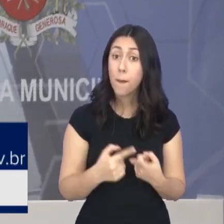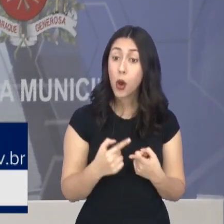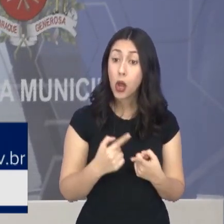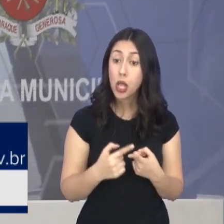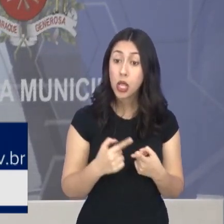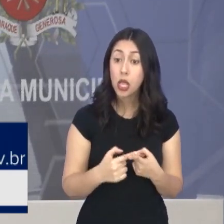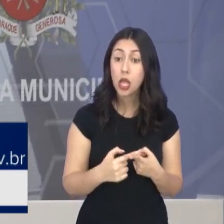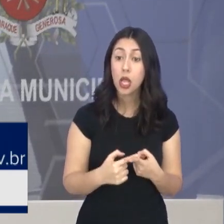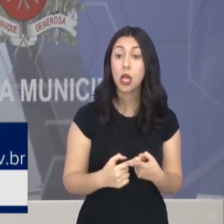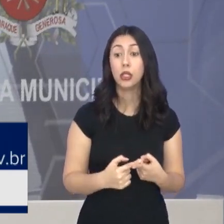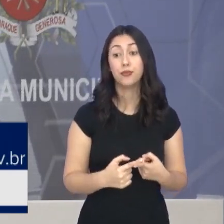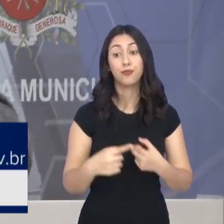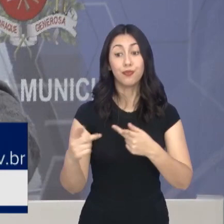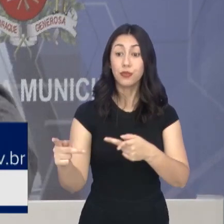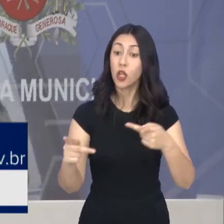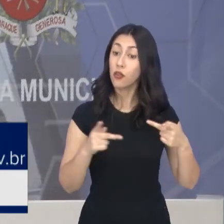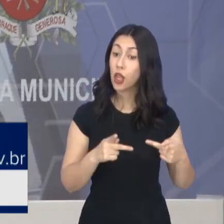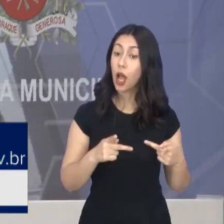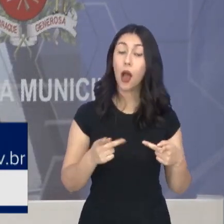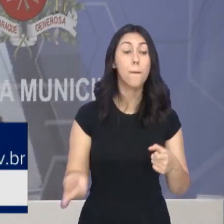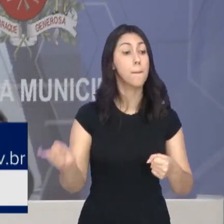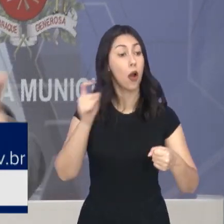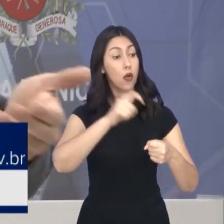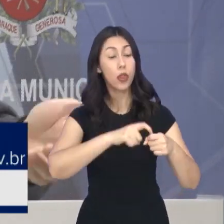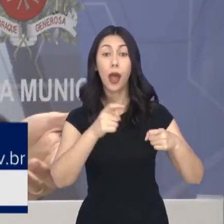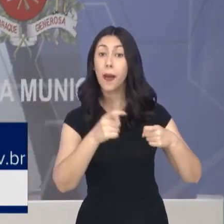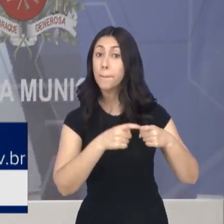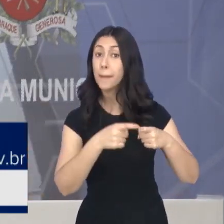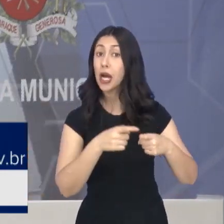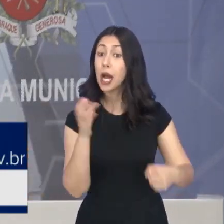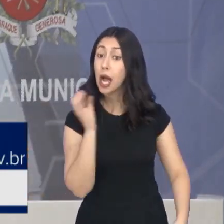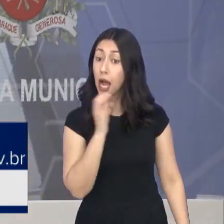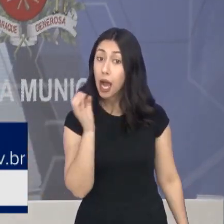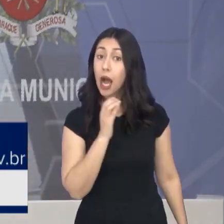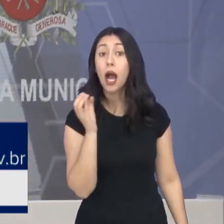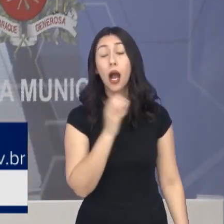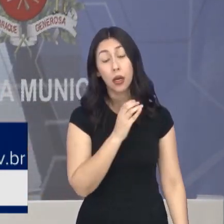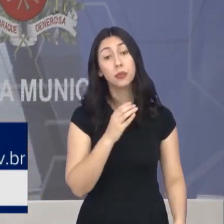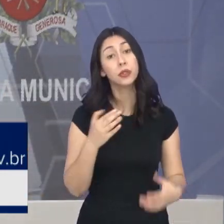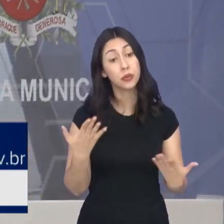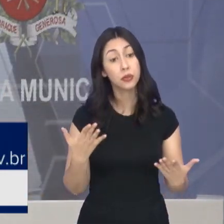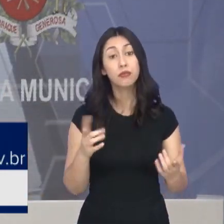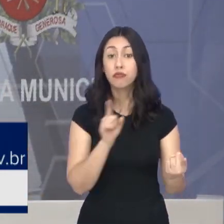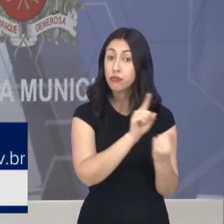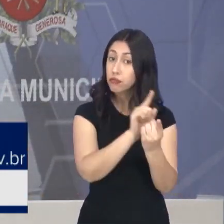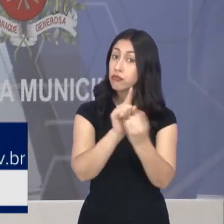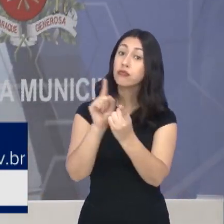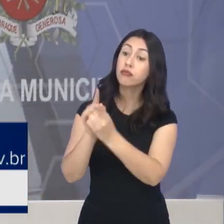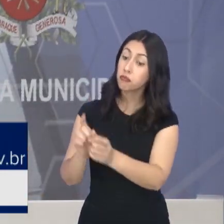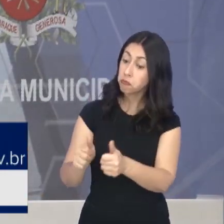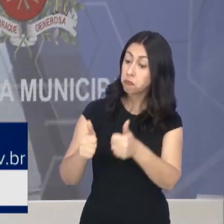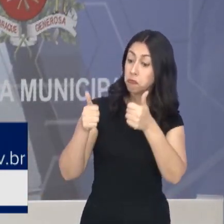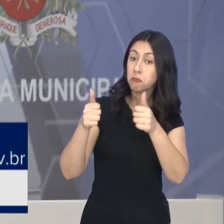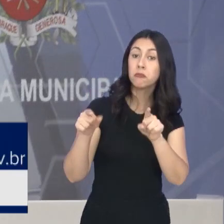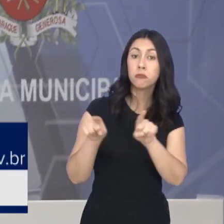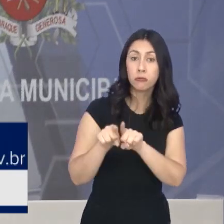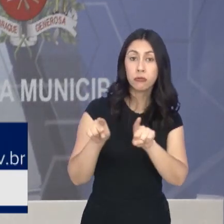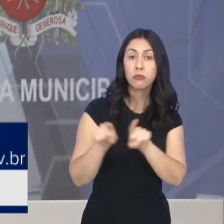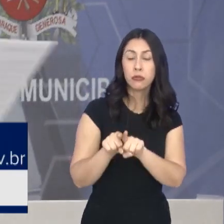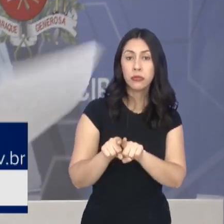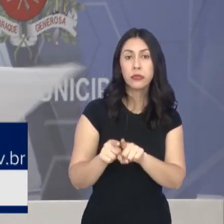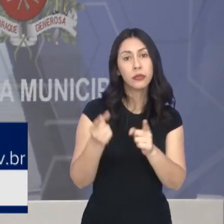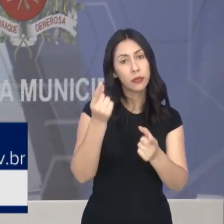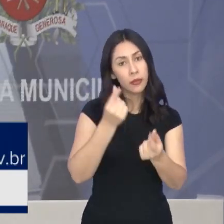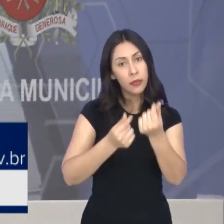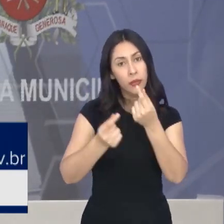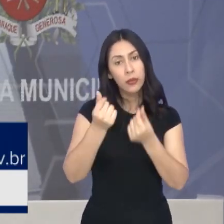para que possa ser chamado ter o retorno, né? Agilizar esse retorno e atender bem o munícipe e também uma questão de economia,